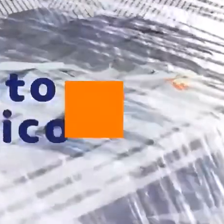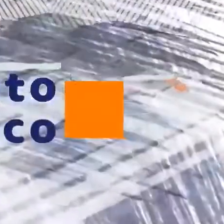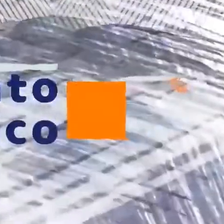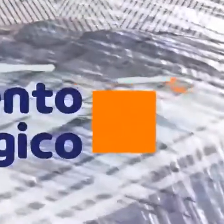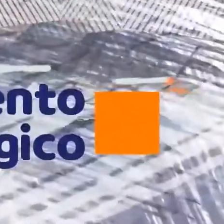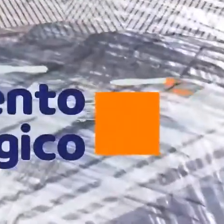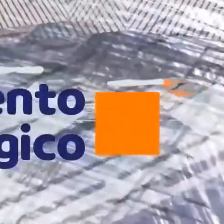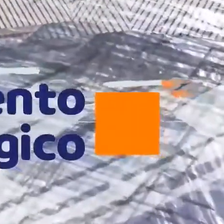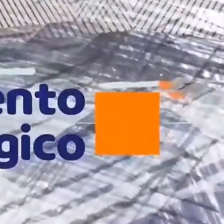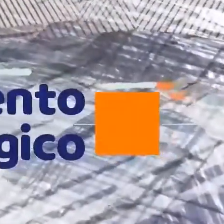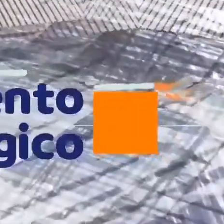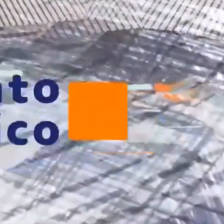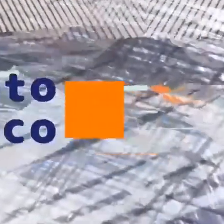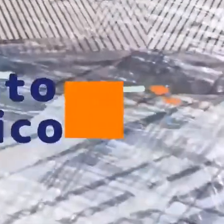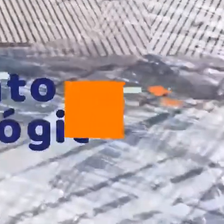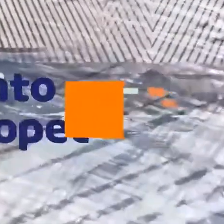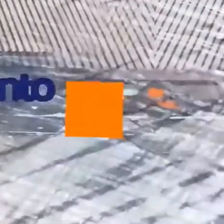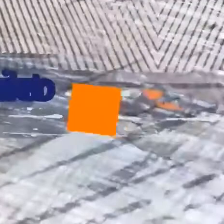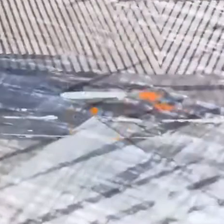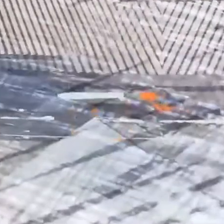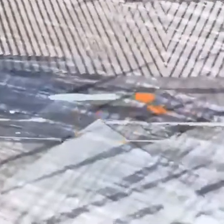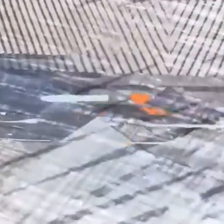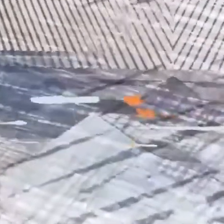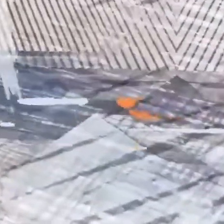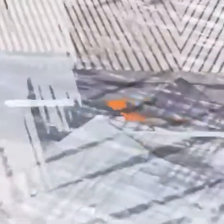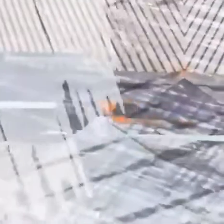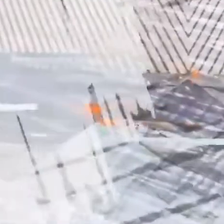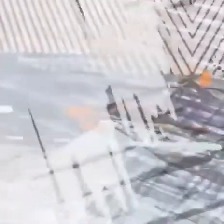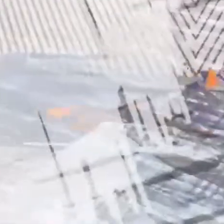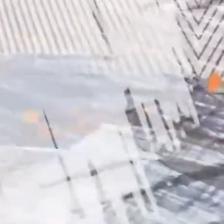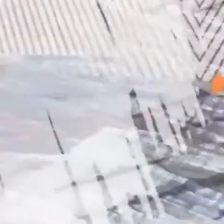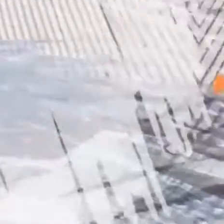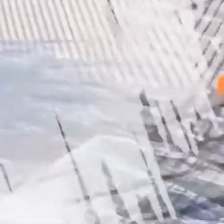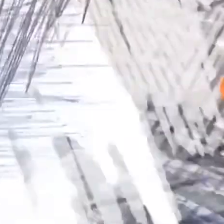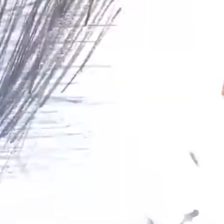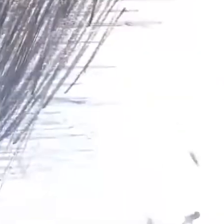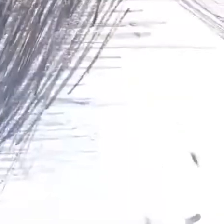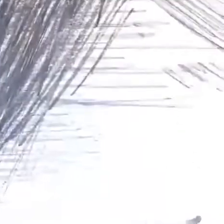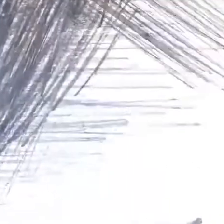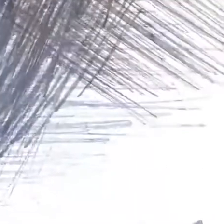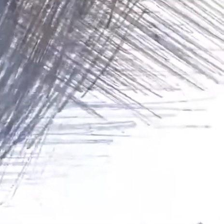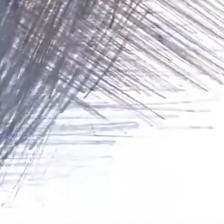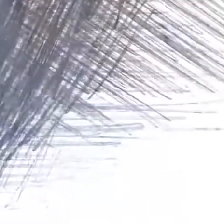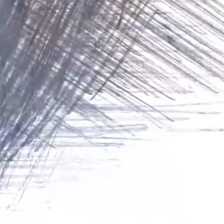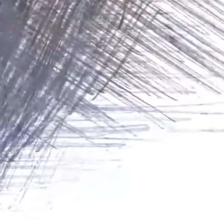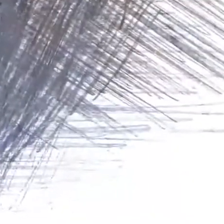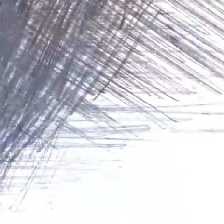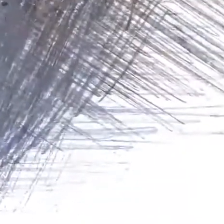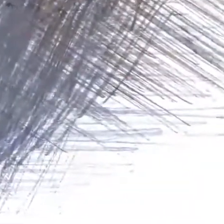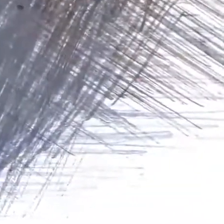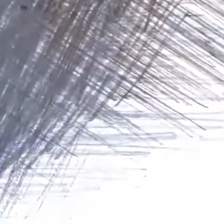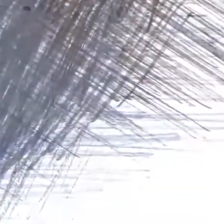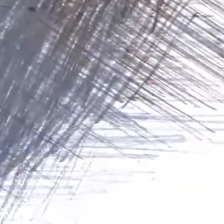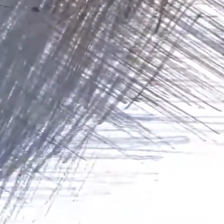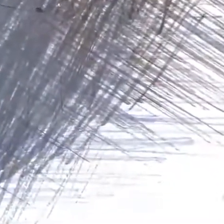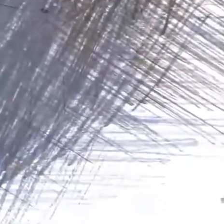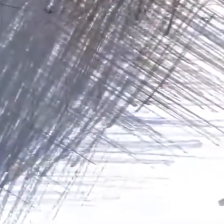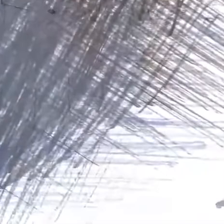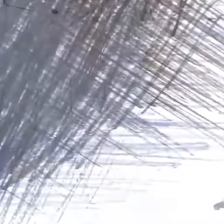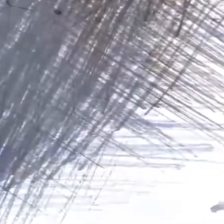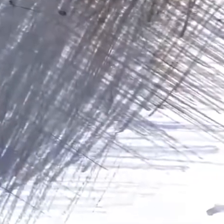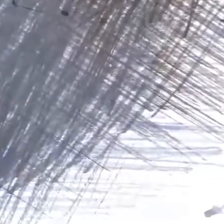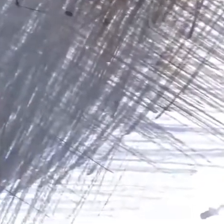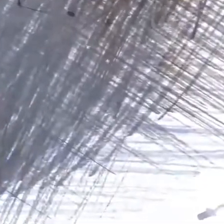Dispomos de atendimento psicopedagógico e aulas de inglês, libras, informática, psicomotricidade, já inclusos na